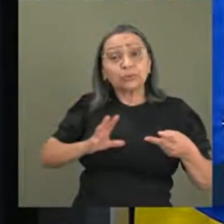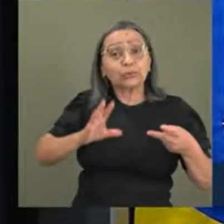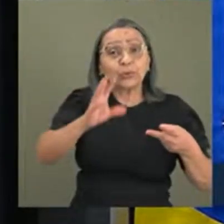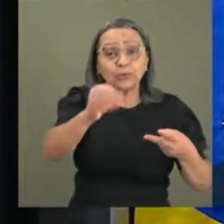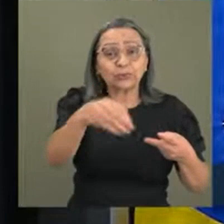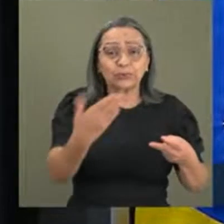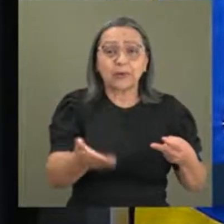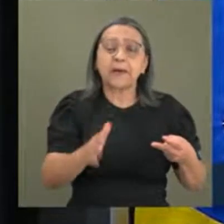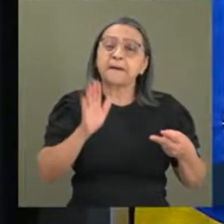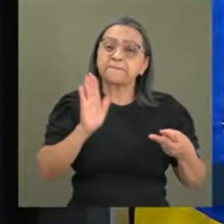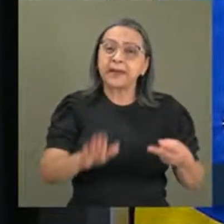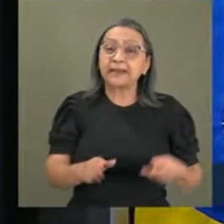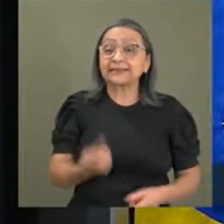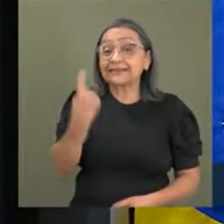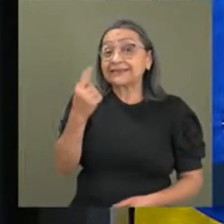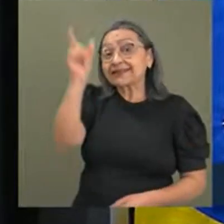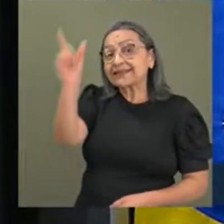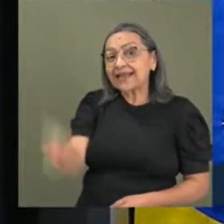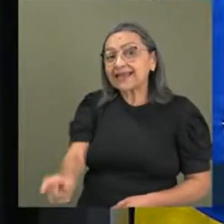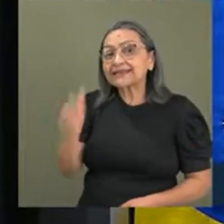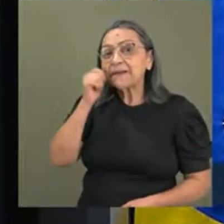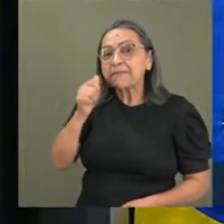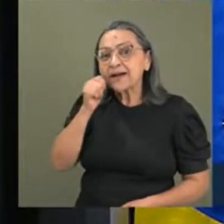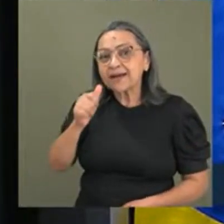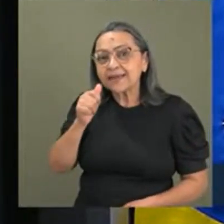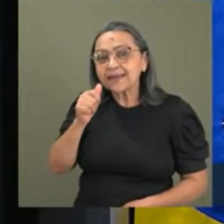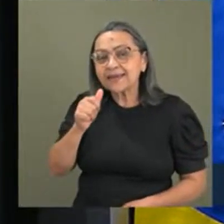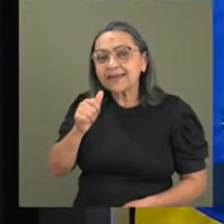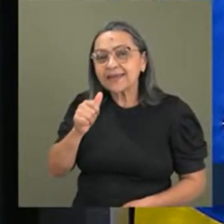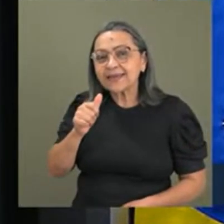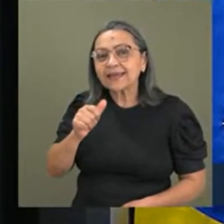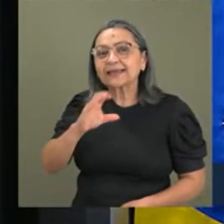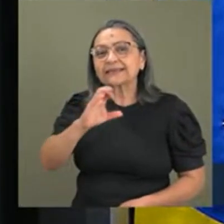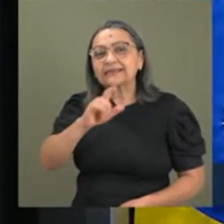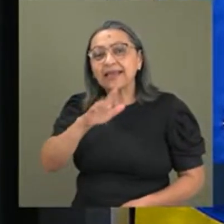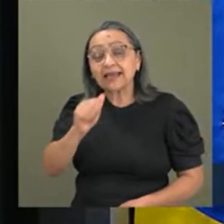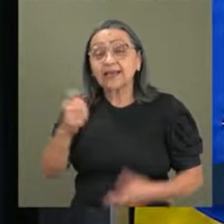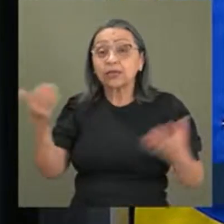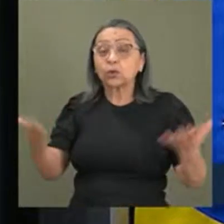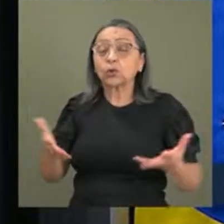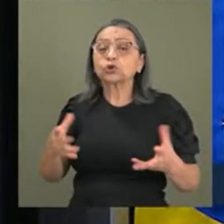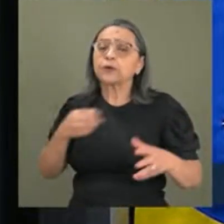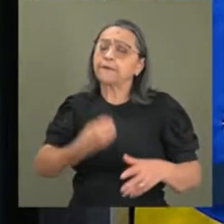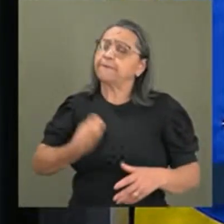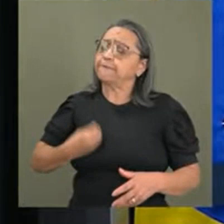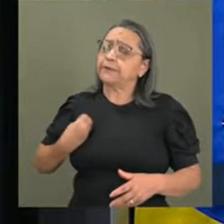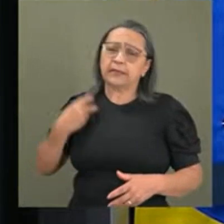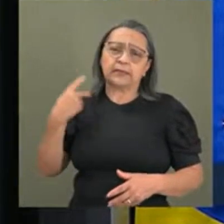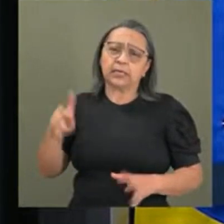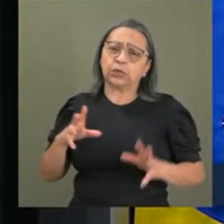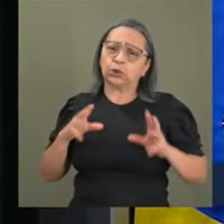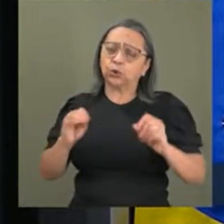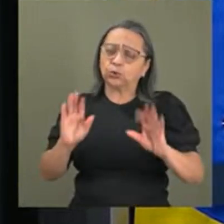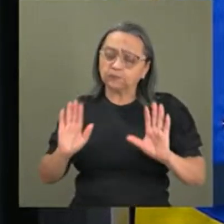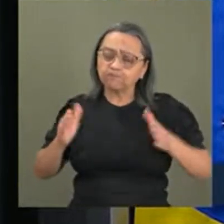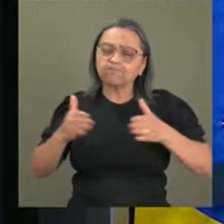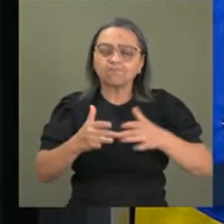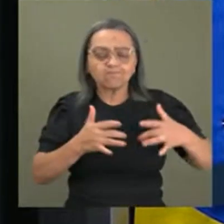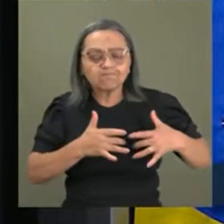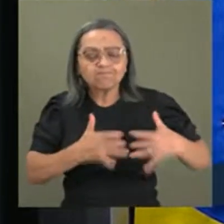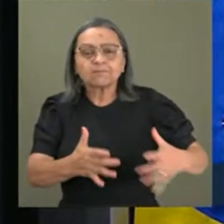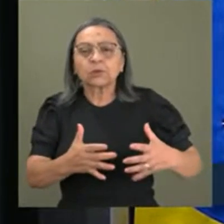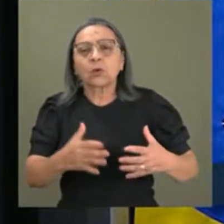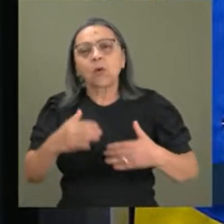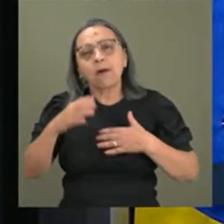inteiro, mas o depoimento da dona Célia, que hoje dedica a sua vida com compaixão,